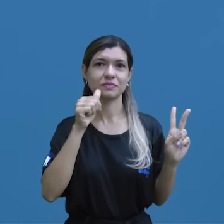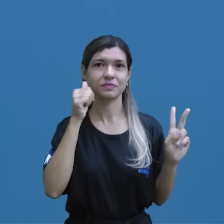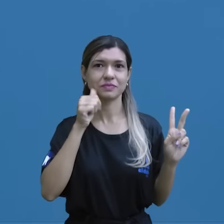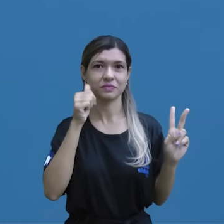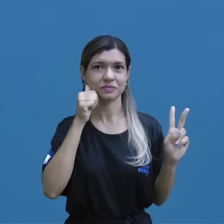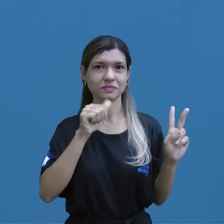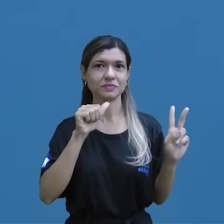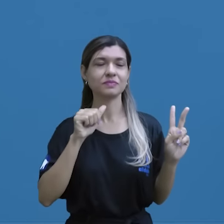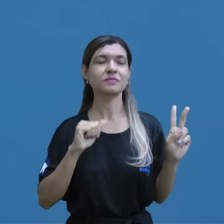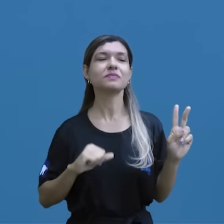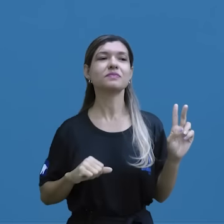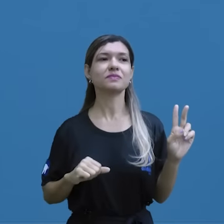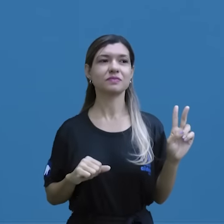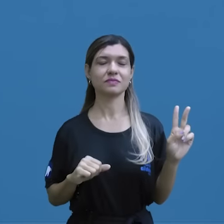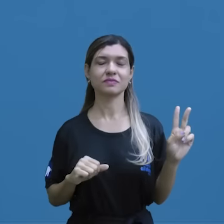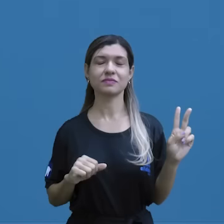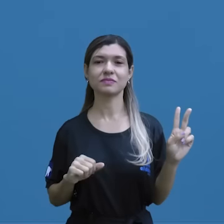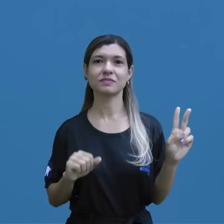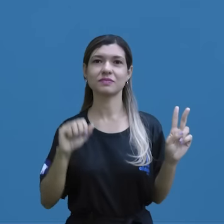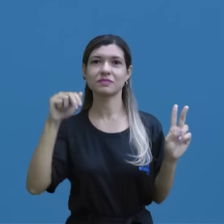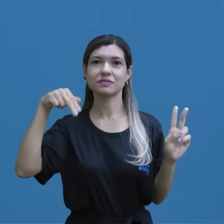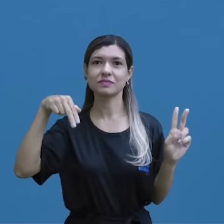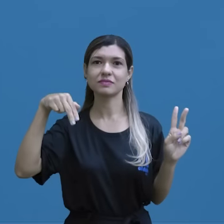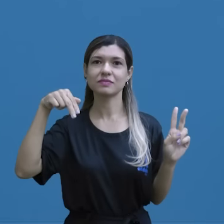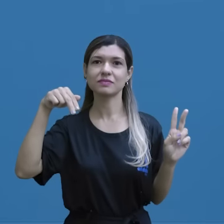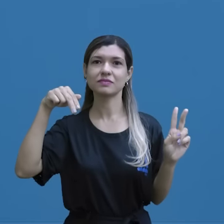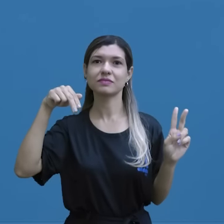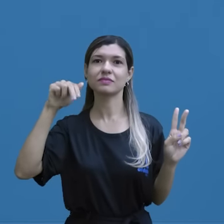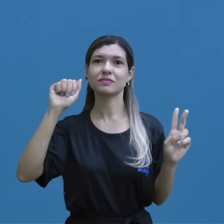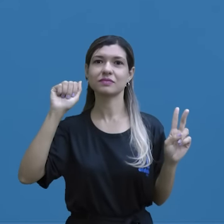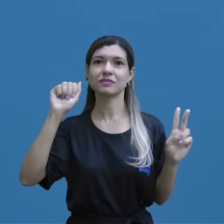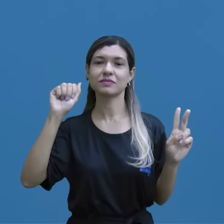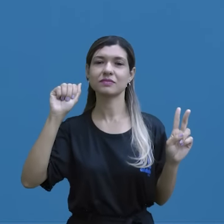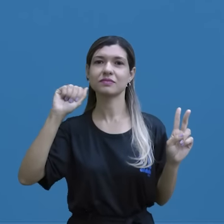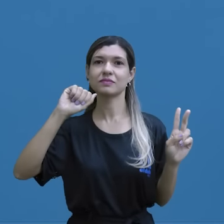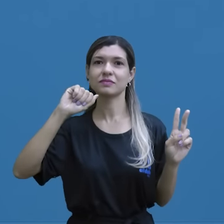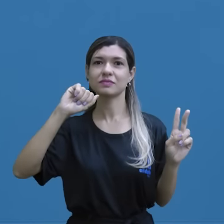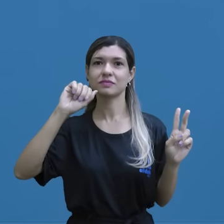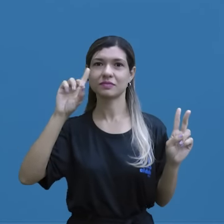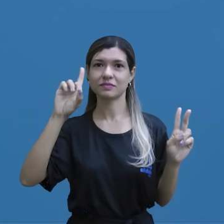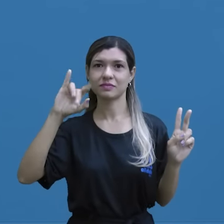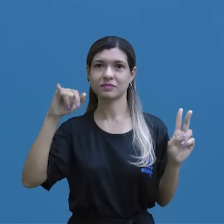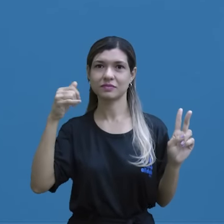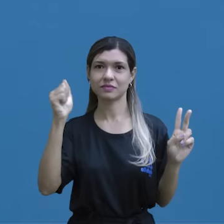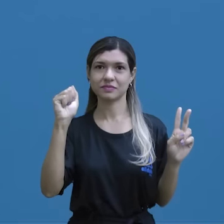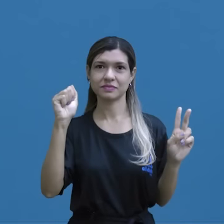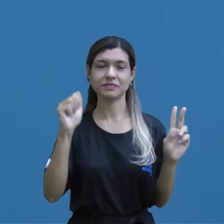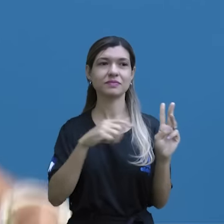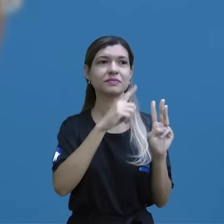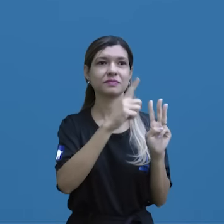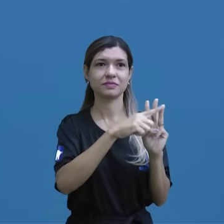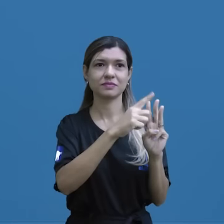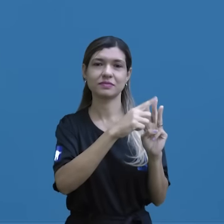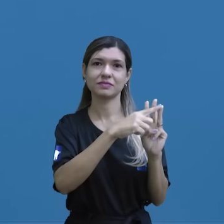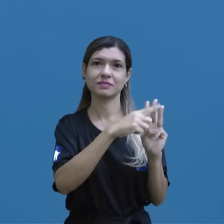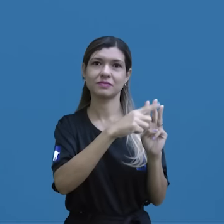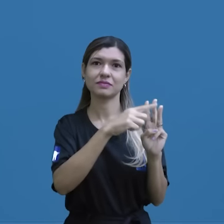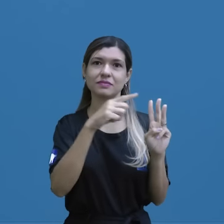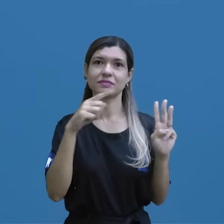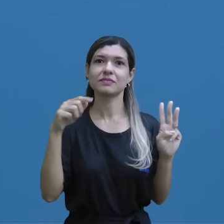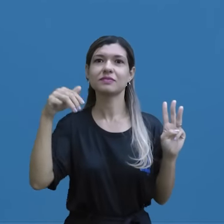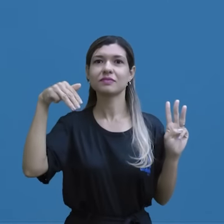com a participação especial da Maria Fernanda Cândido, que é a atriz do GH, tá? Que está em